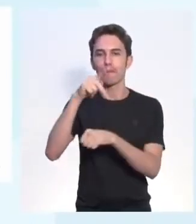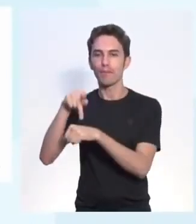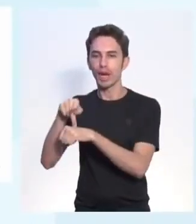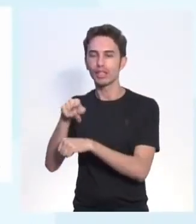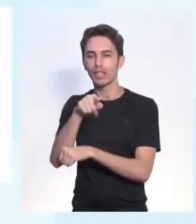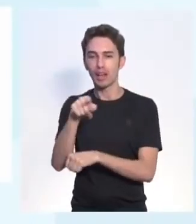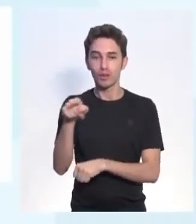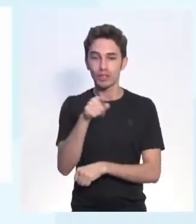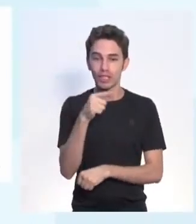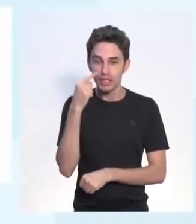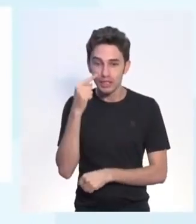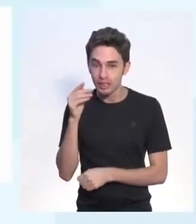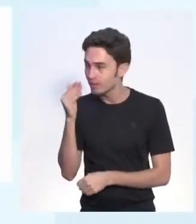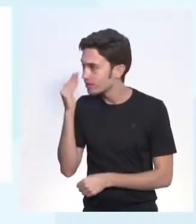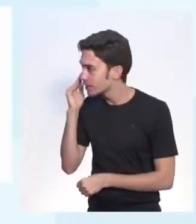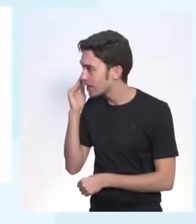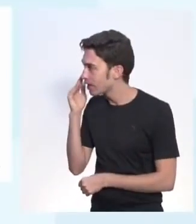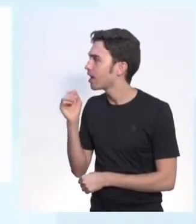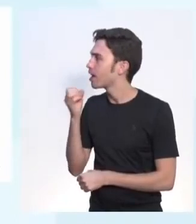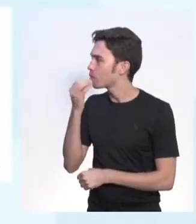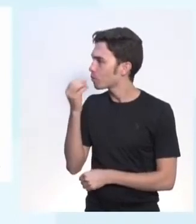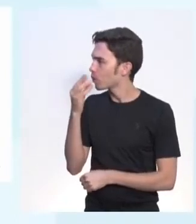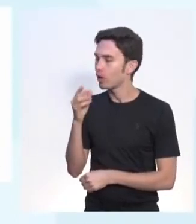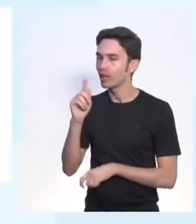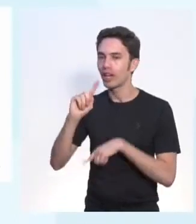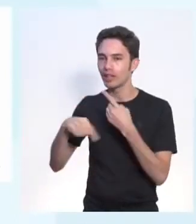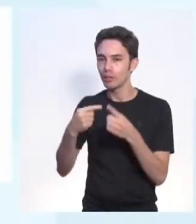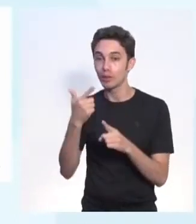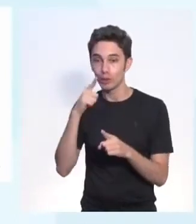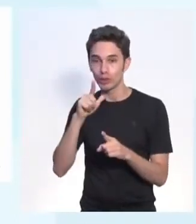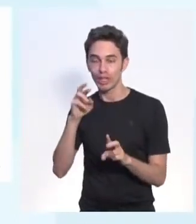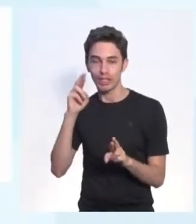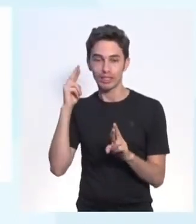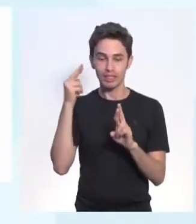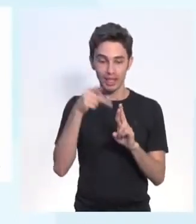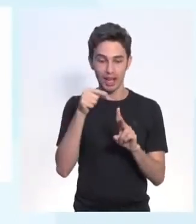destacar que dentro do contexto da Guerra Fria,